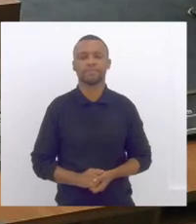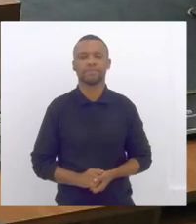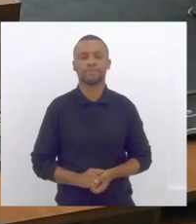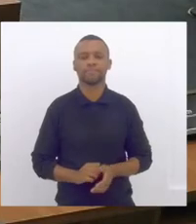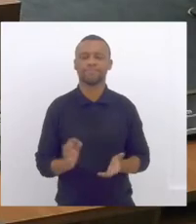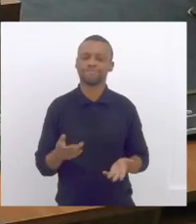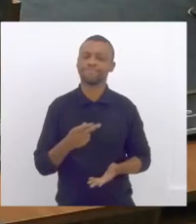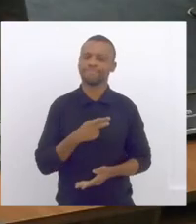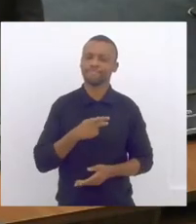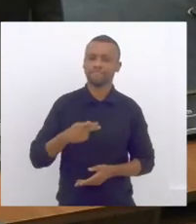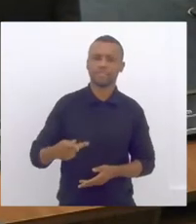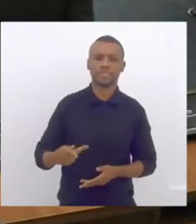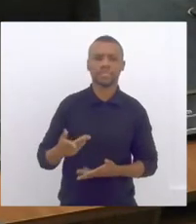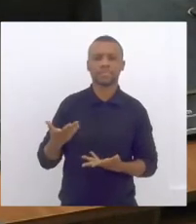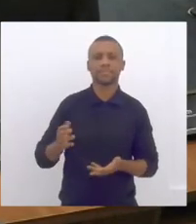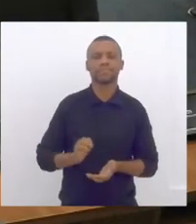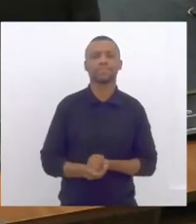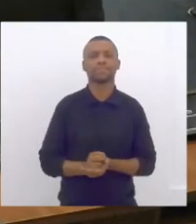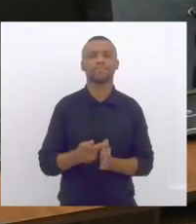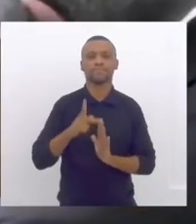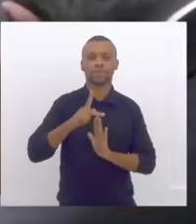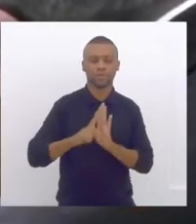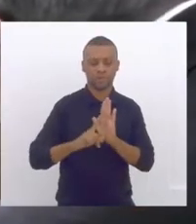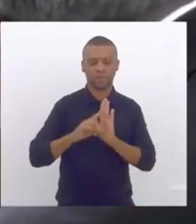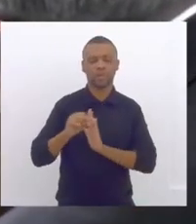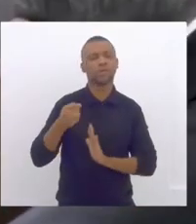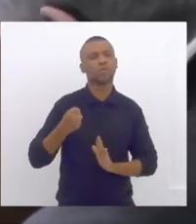Senhora Presidente, projeto de lei